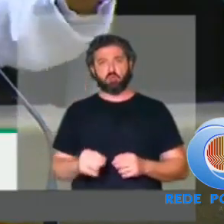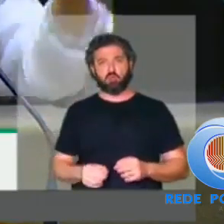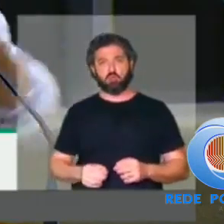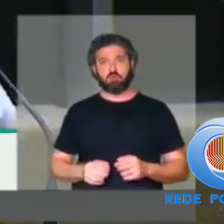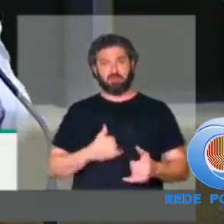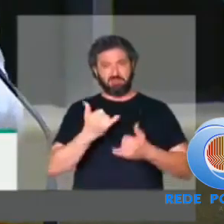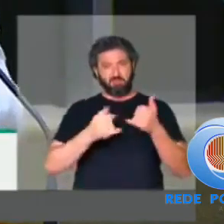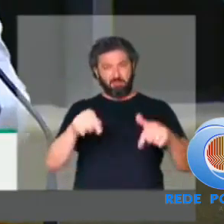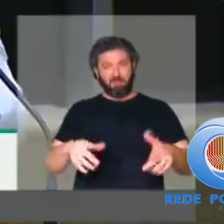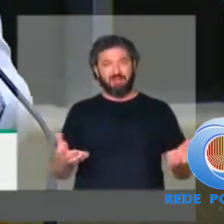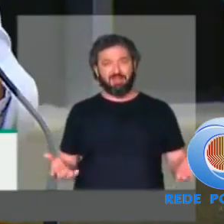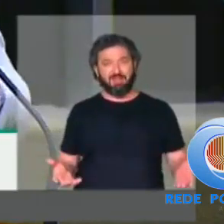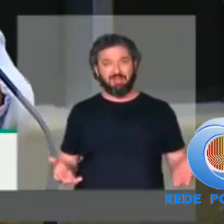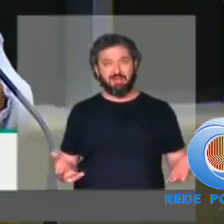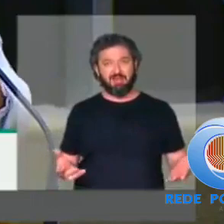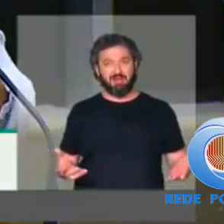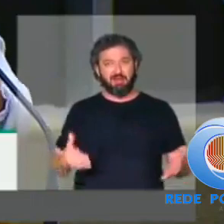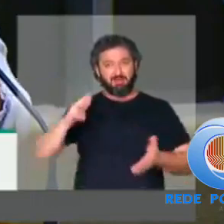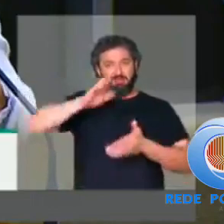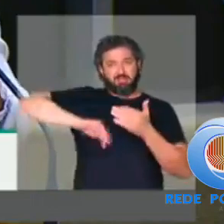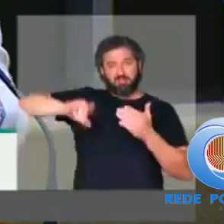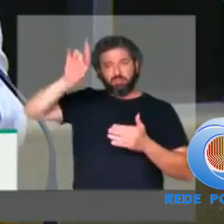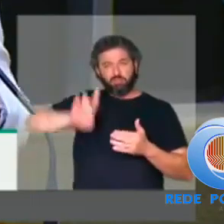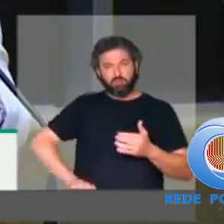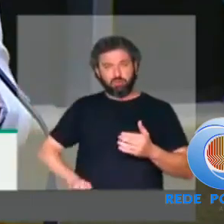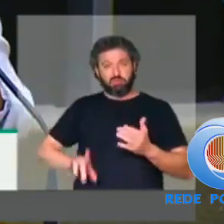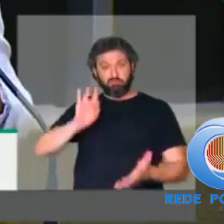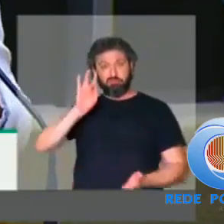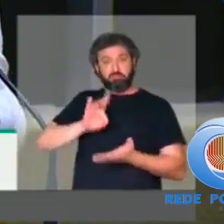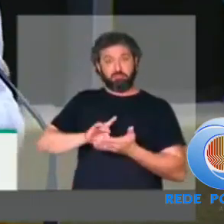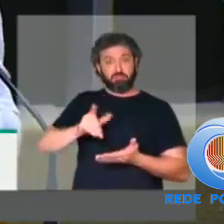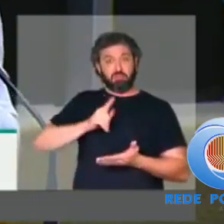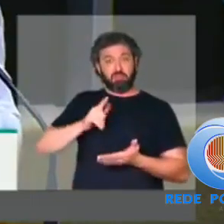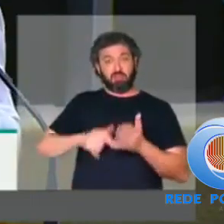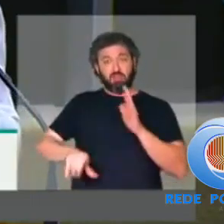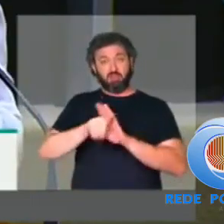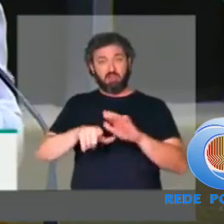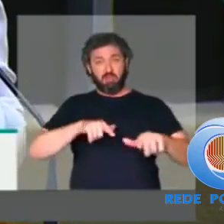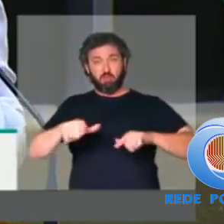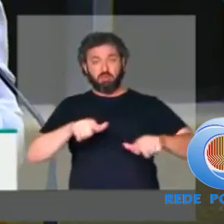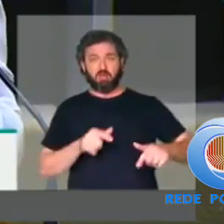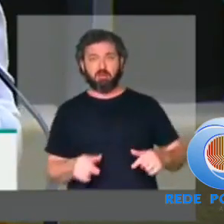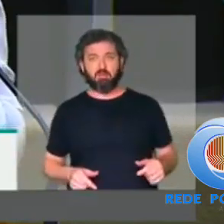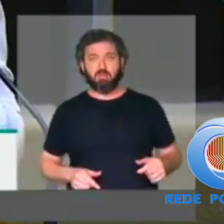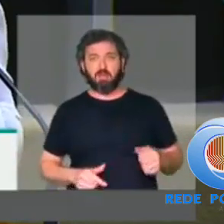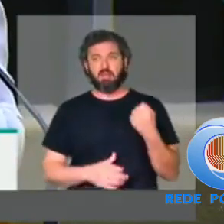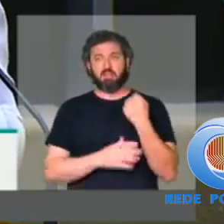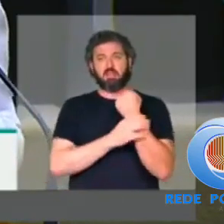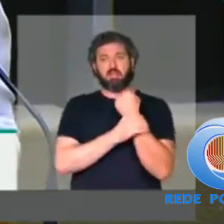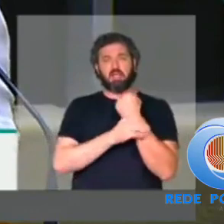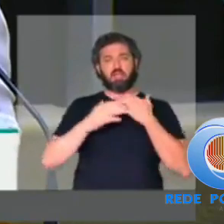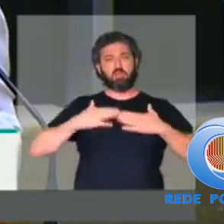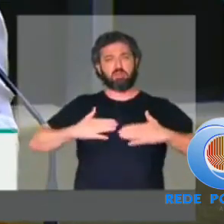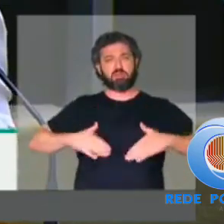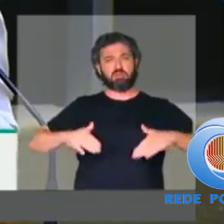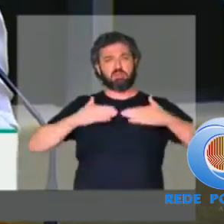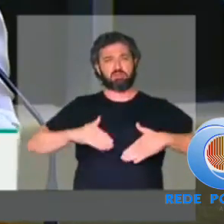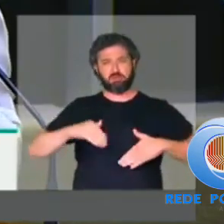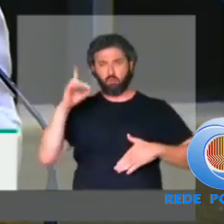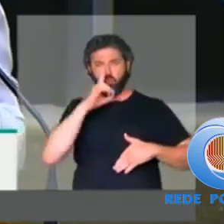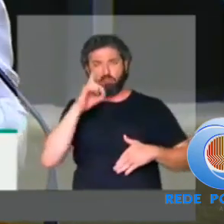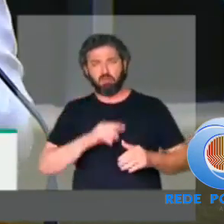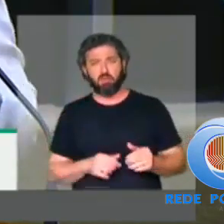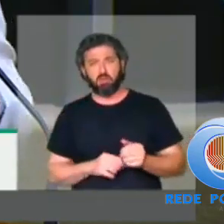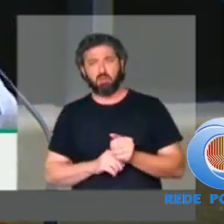É uma brincadeira. Se retirar o direito consolidado na lei trabalhista da garantia do descanso ao